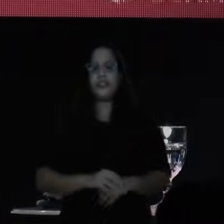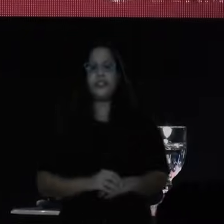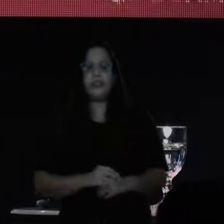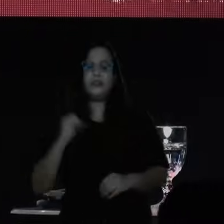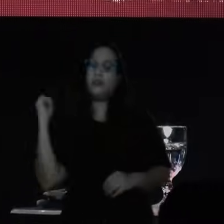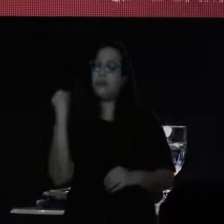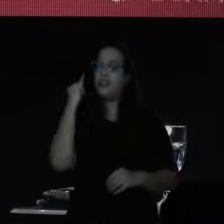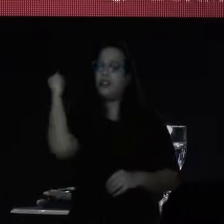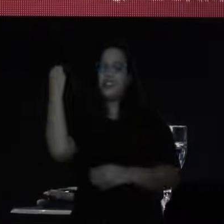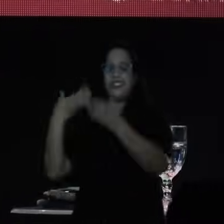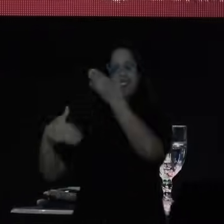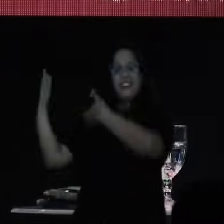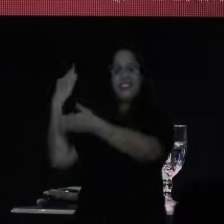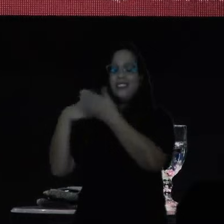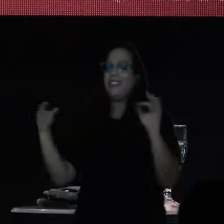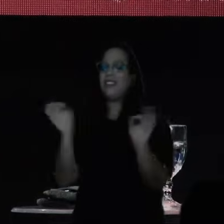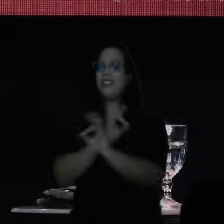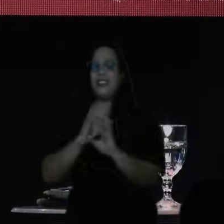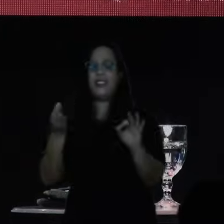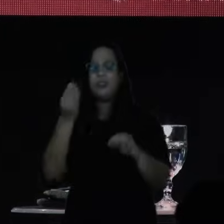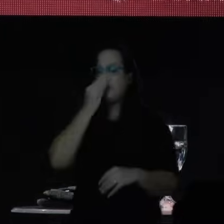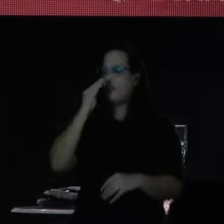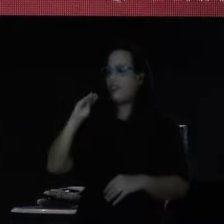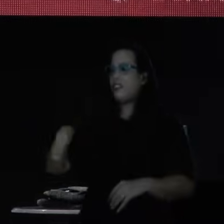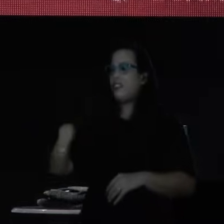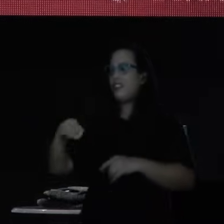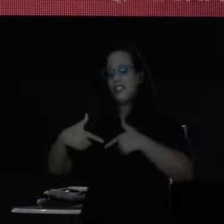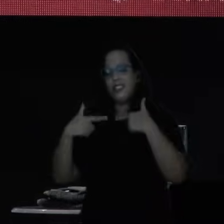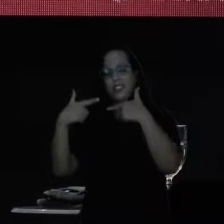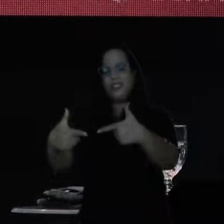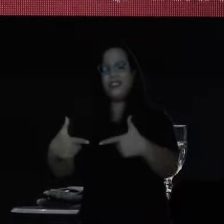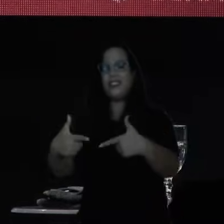feito lá atrás, a rejeição que enfrentamos,